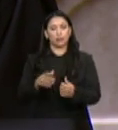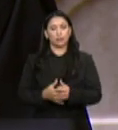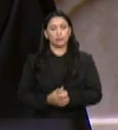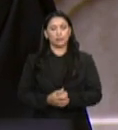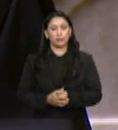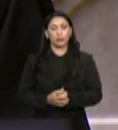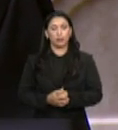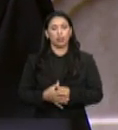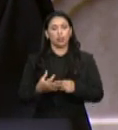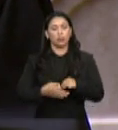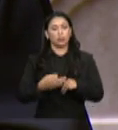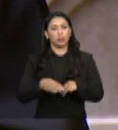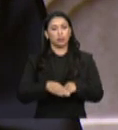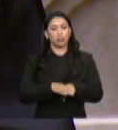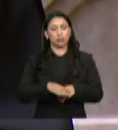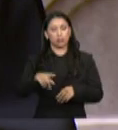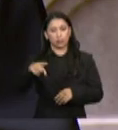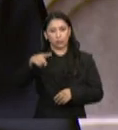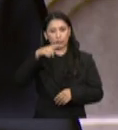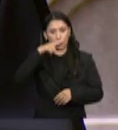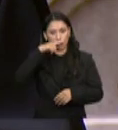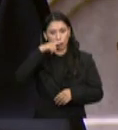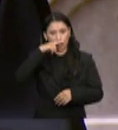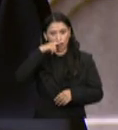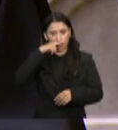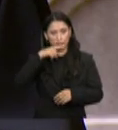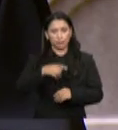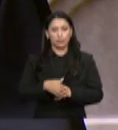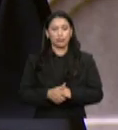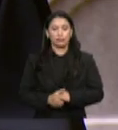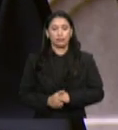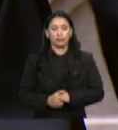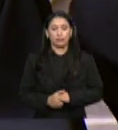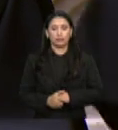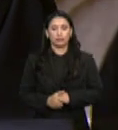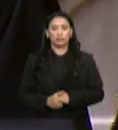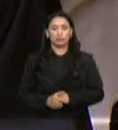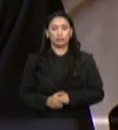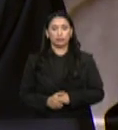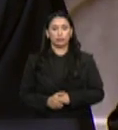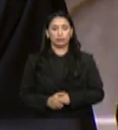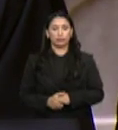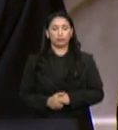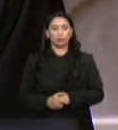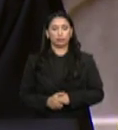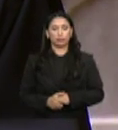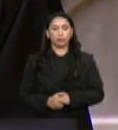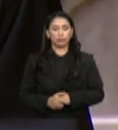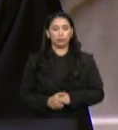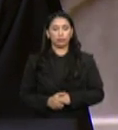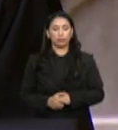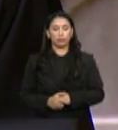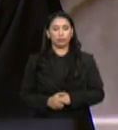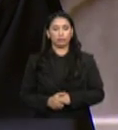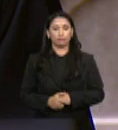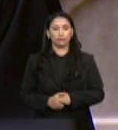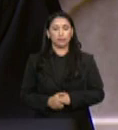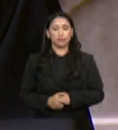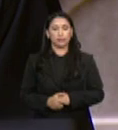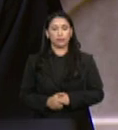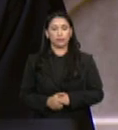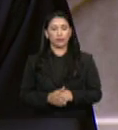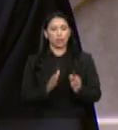Edson fachin desde logo fazendo um grande reconhecimento a completa